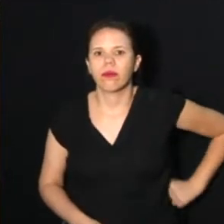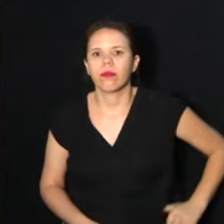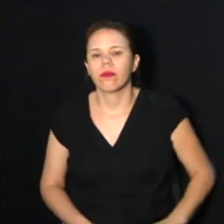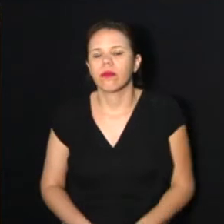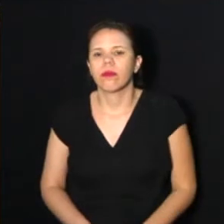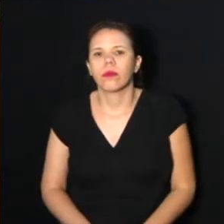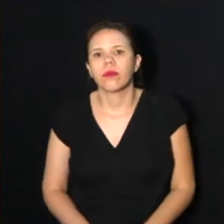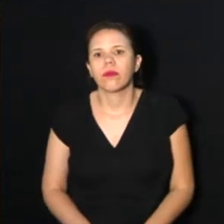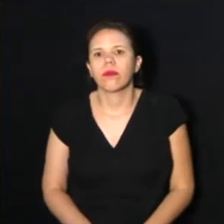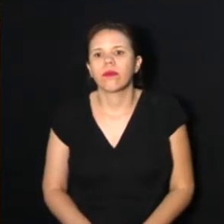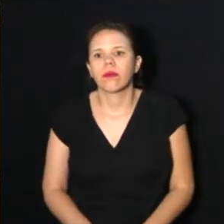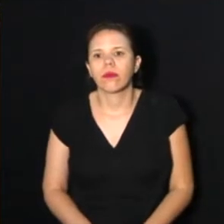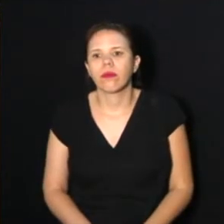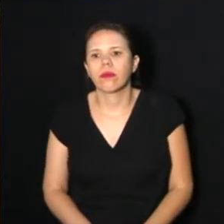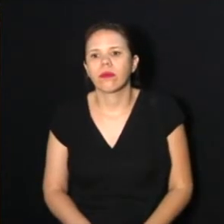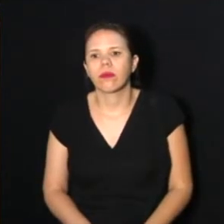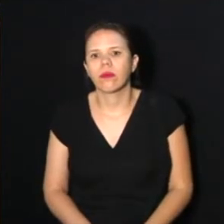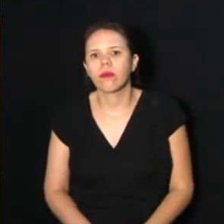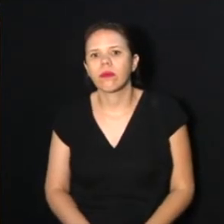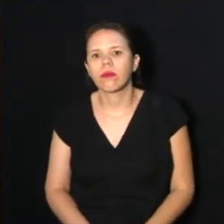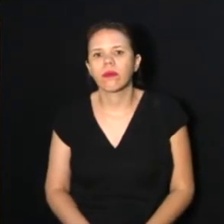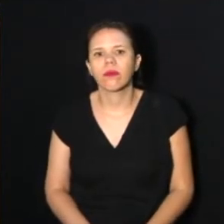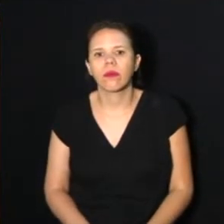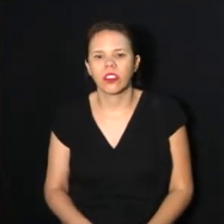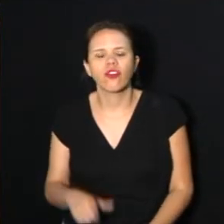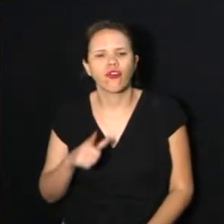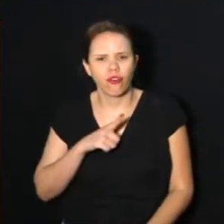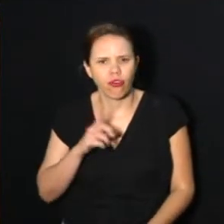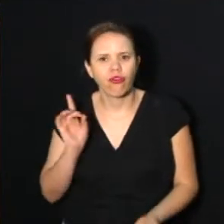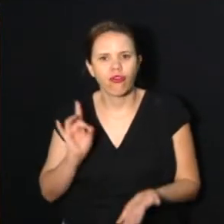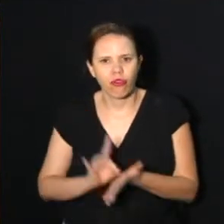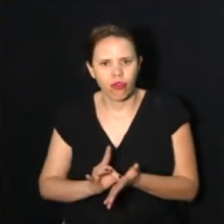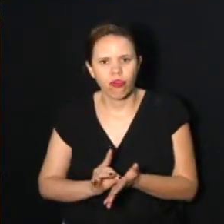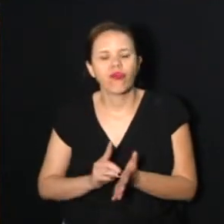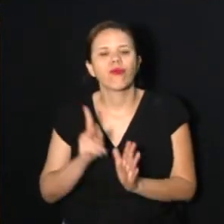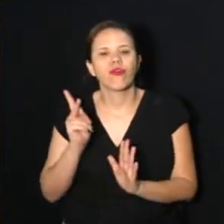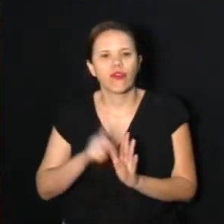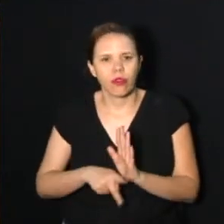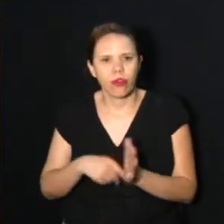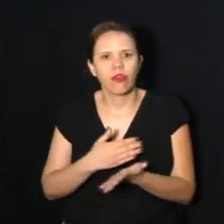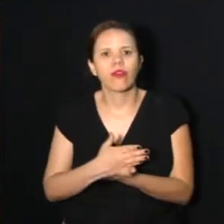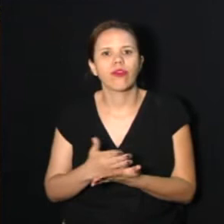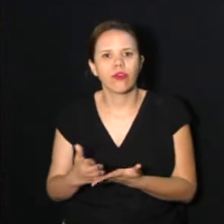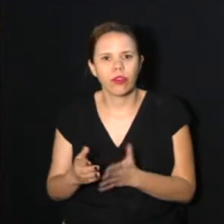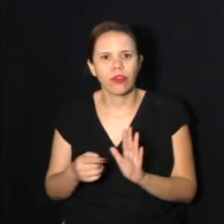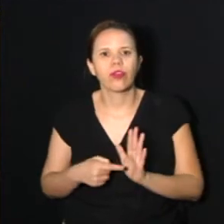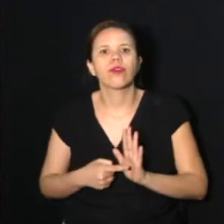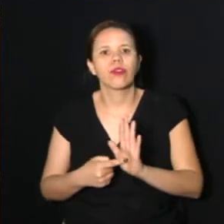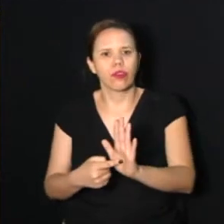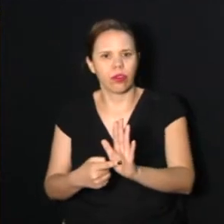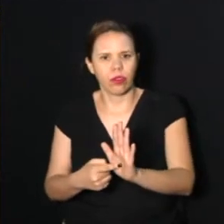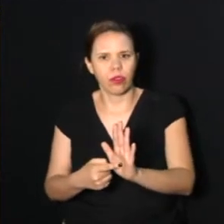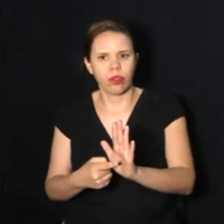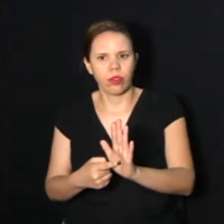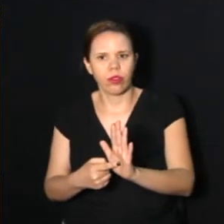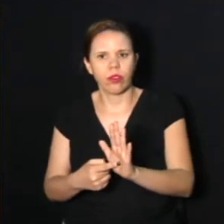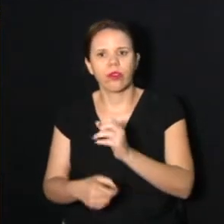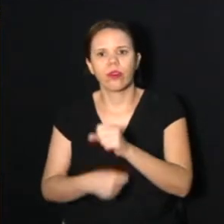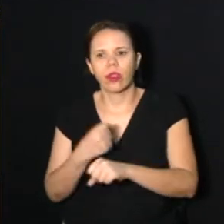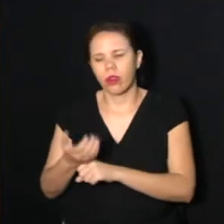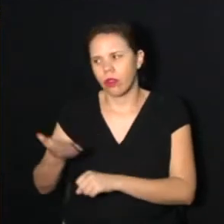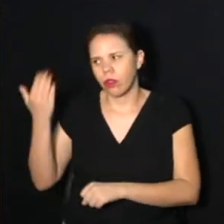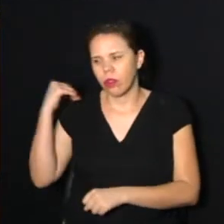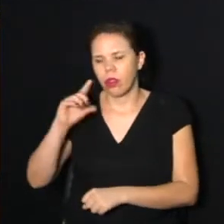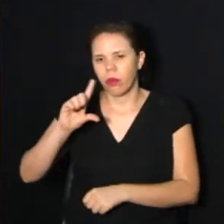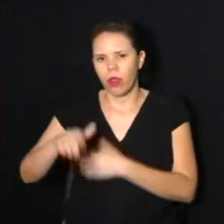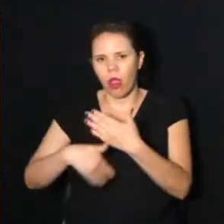Perfeito. Perfeito. Então, nós tínhamos realmente o projeto inicial sido apresentado no biênio anterior.